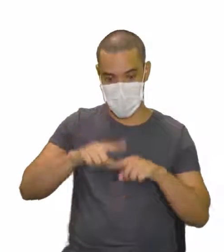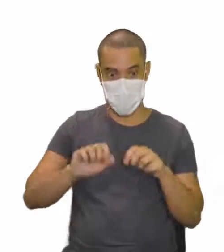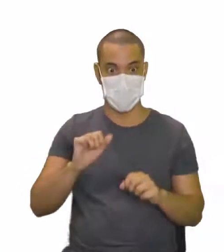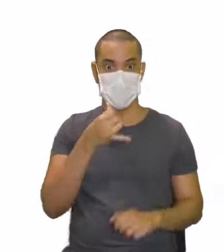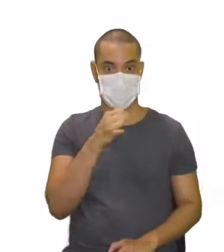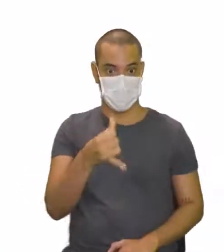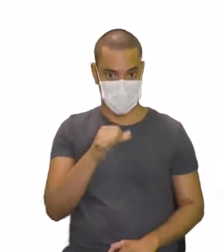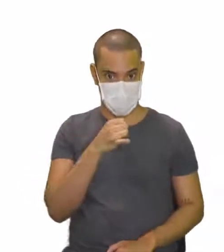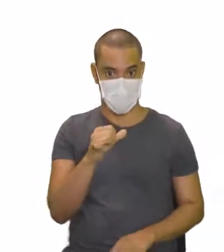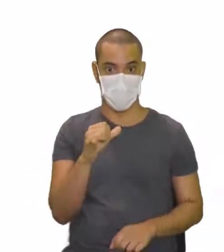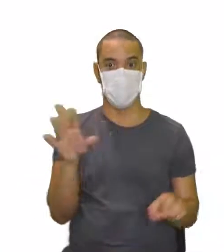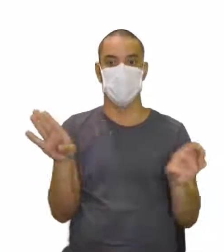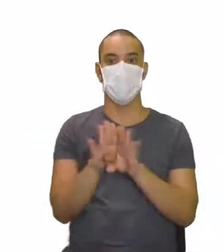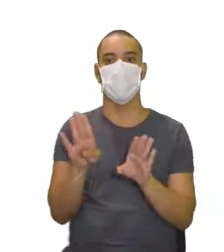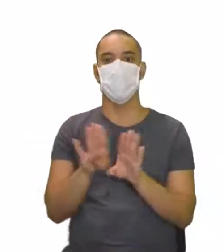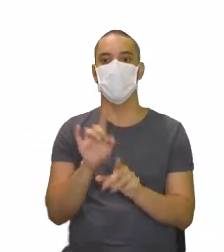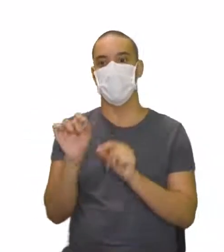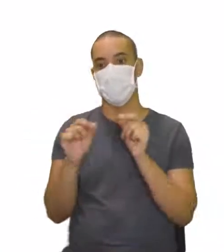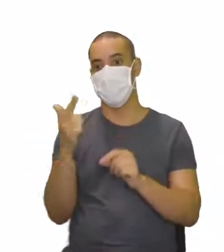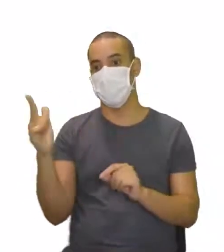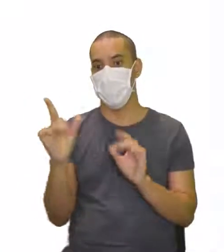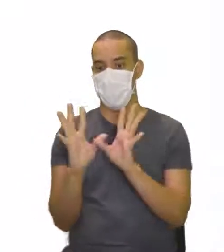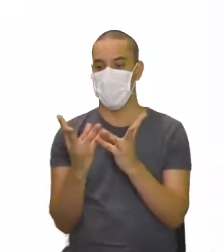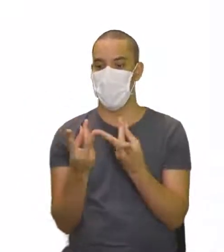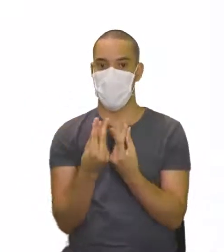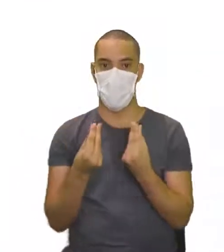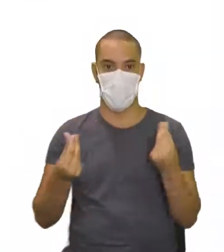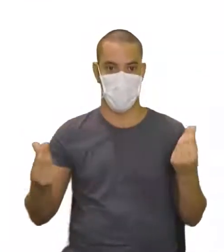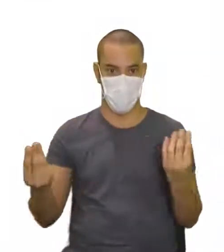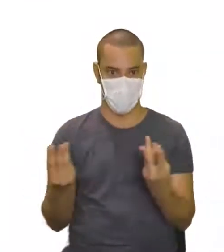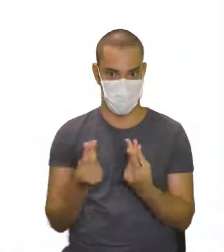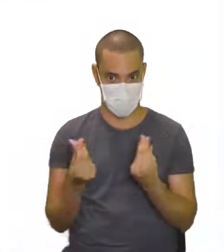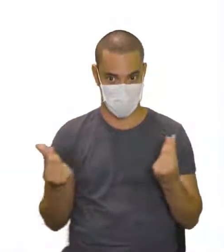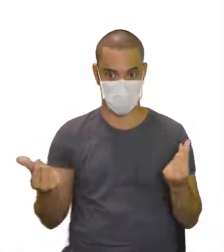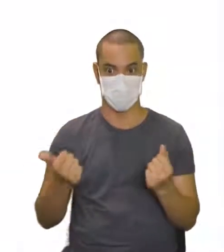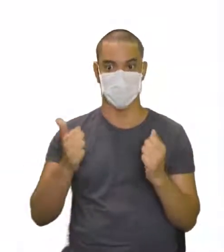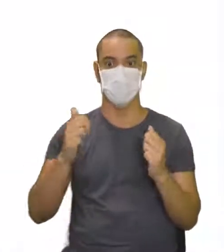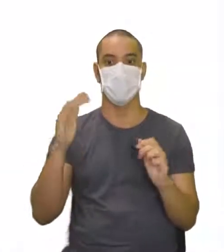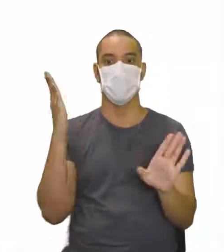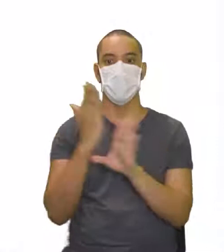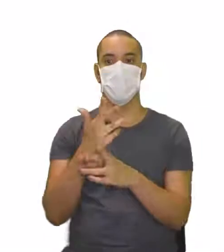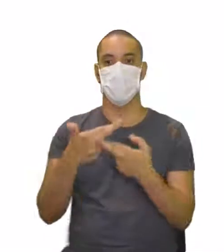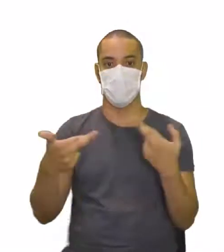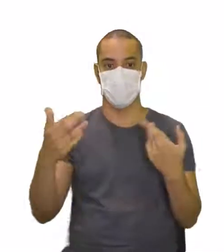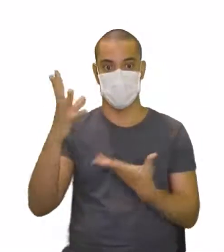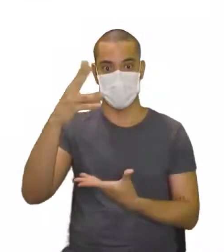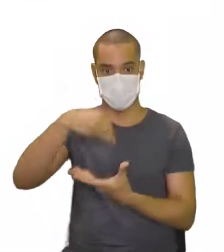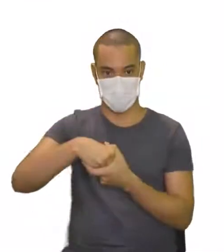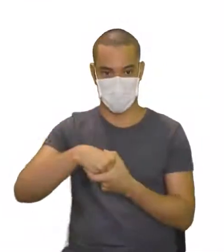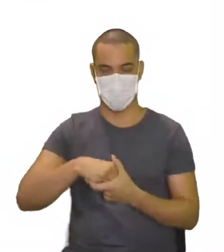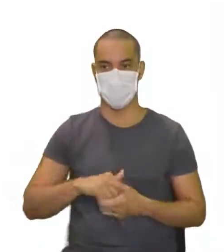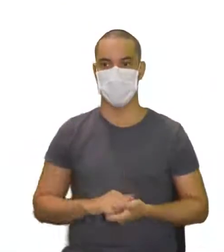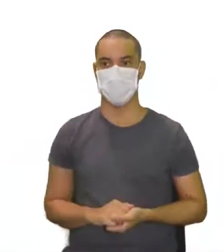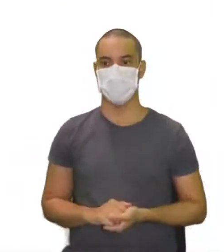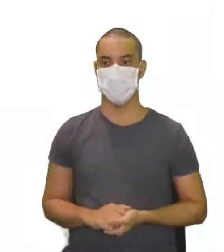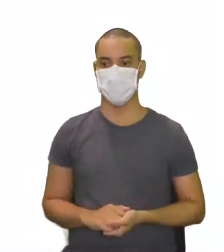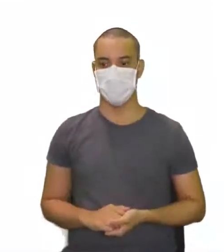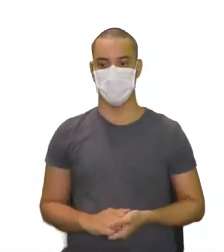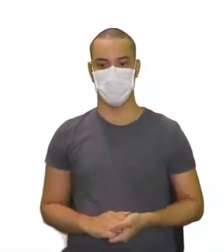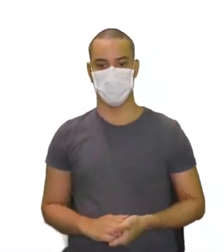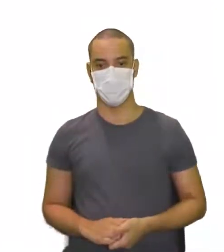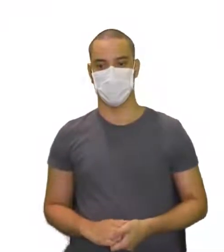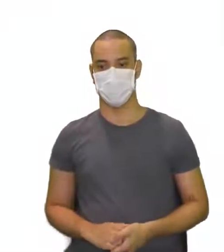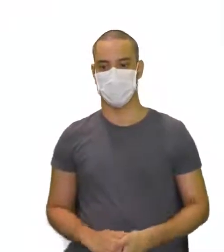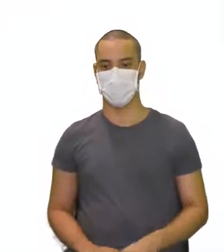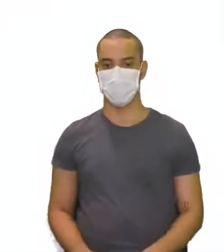parte que vai ser o quê? Dissipada, tá bom? Pela resistência interna aí também, tá, pessoal?